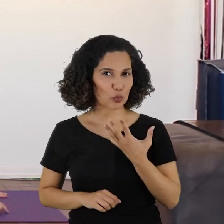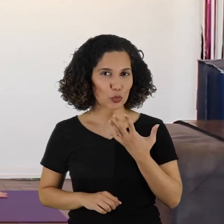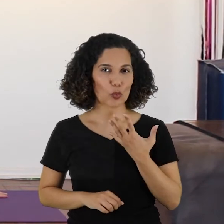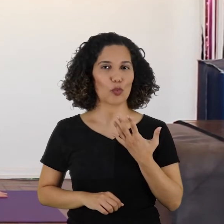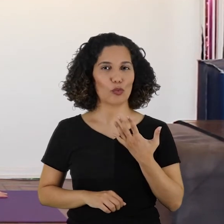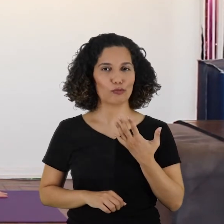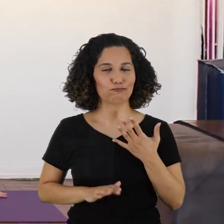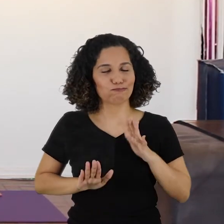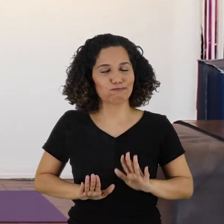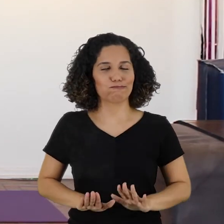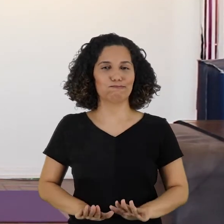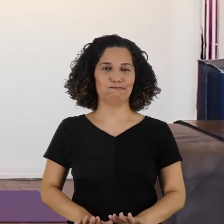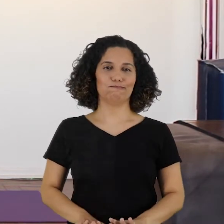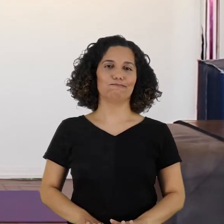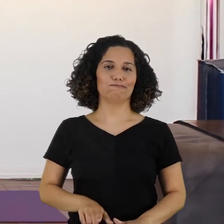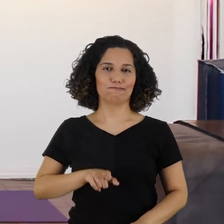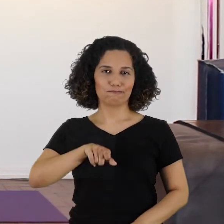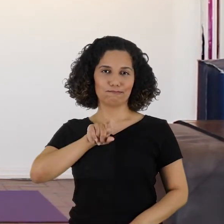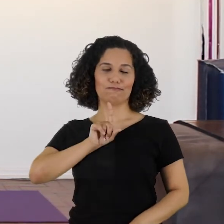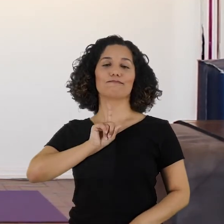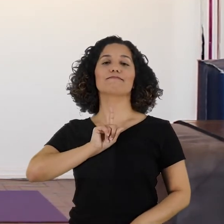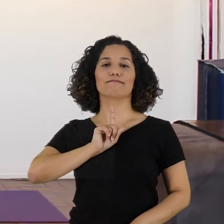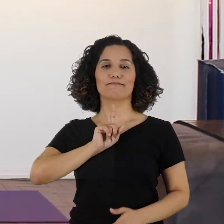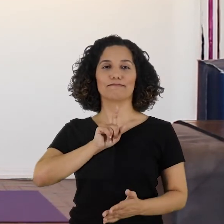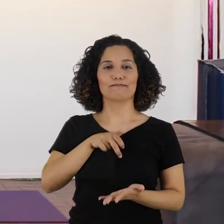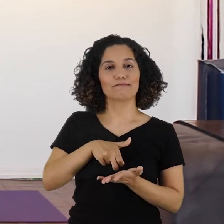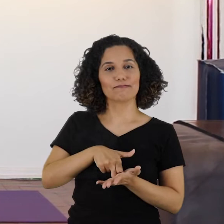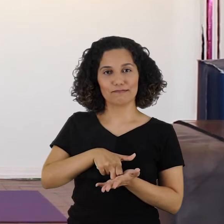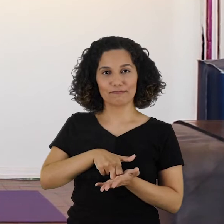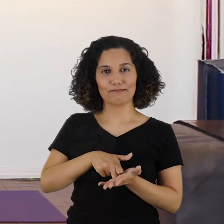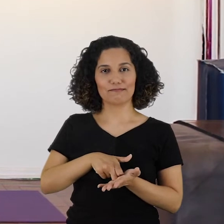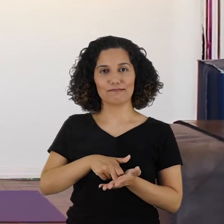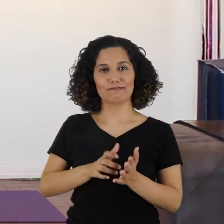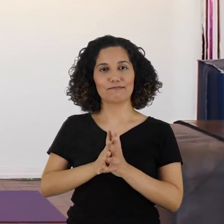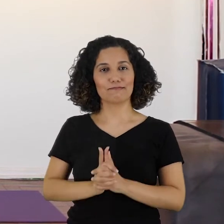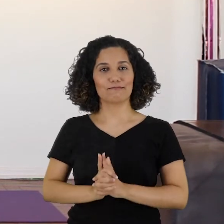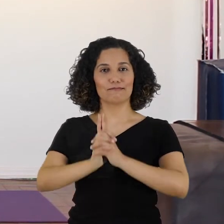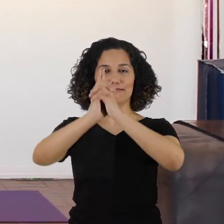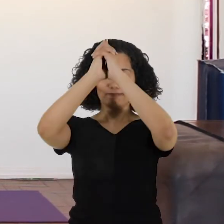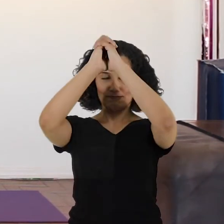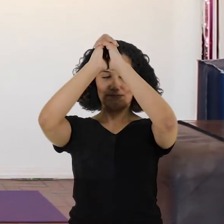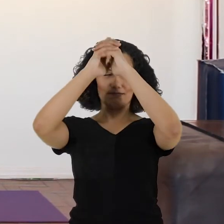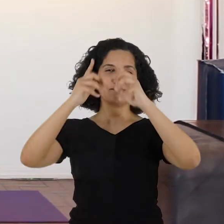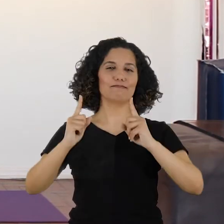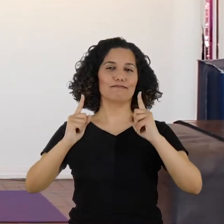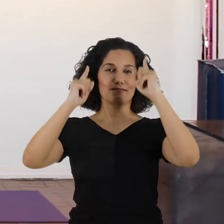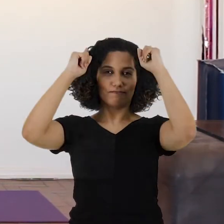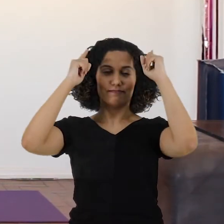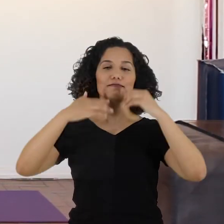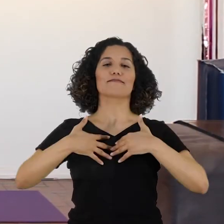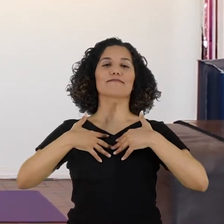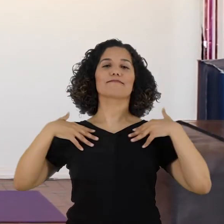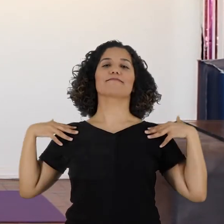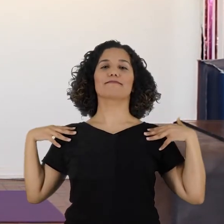Boa, empurra o chão devagar, desenrola. Senta lá no pé, faz Kalimudra, leva os braços